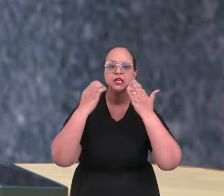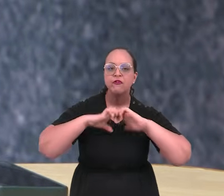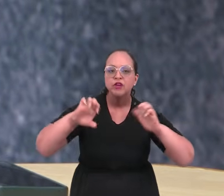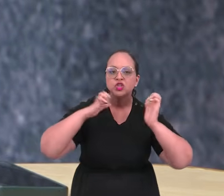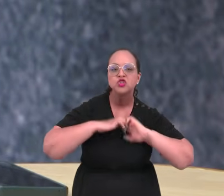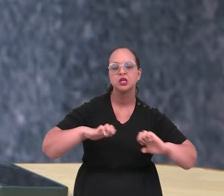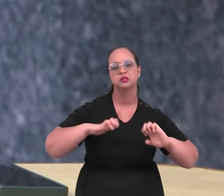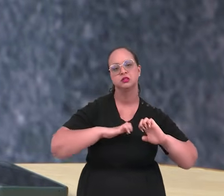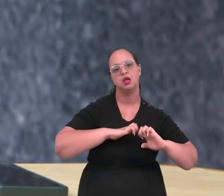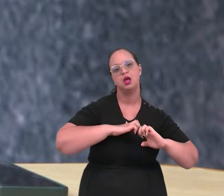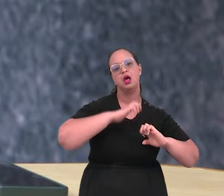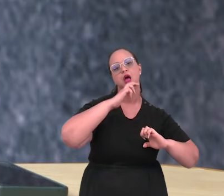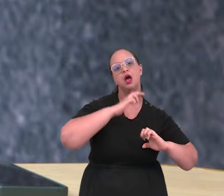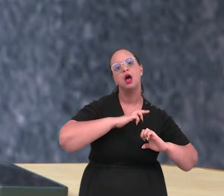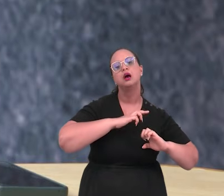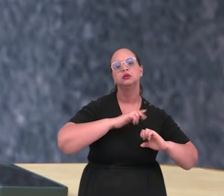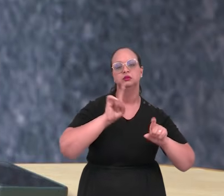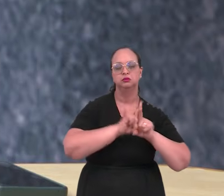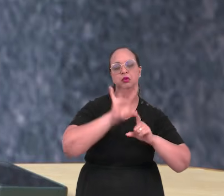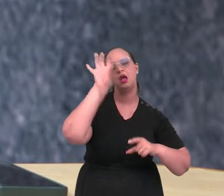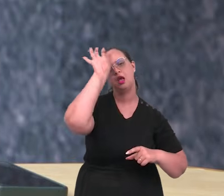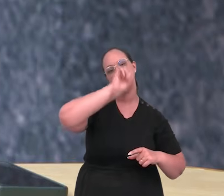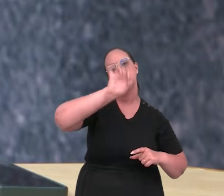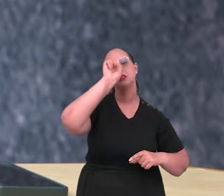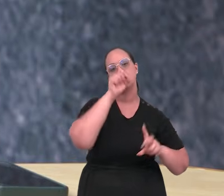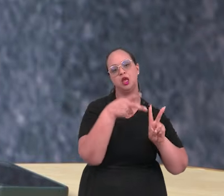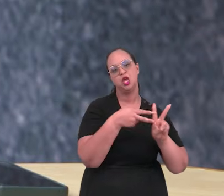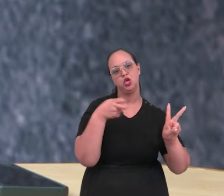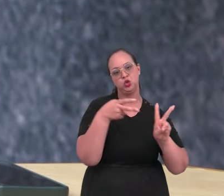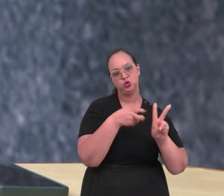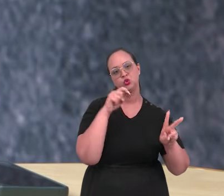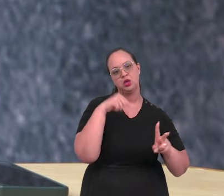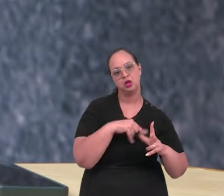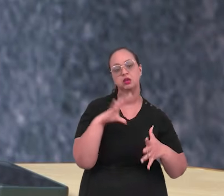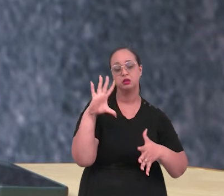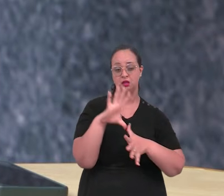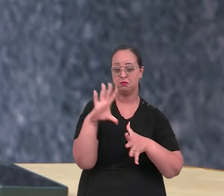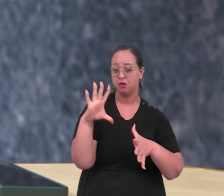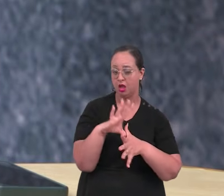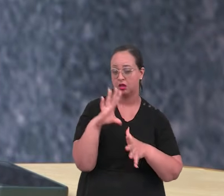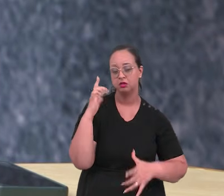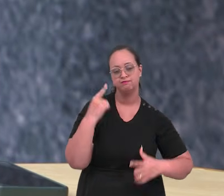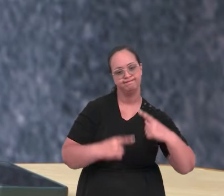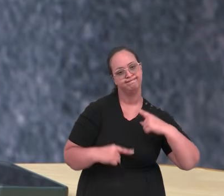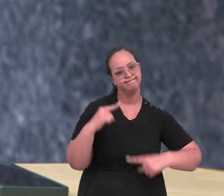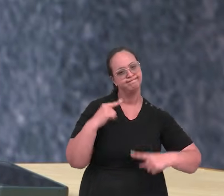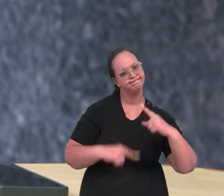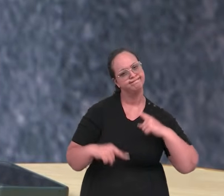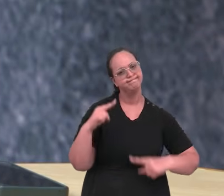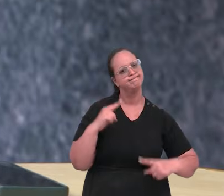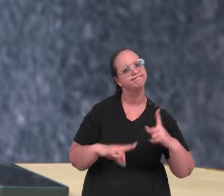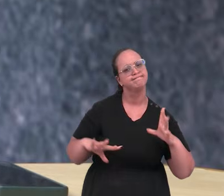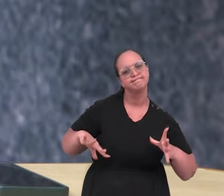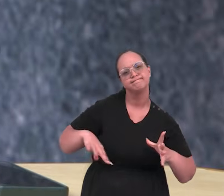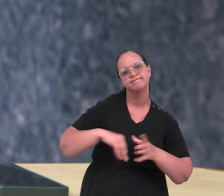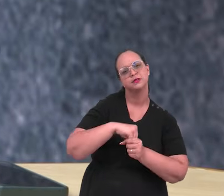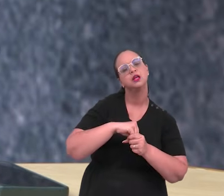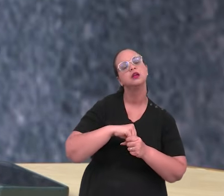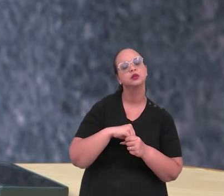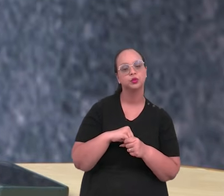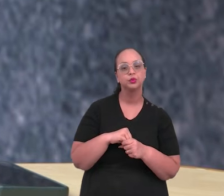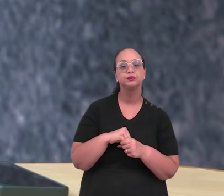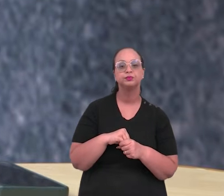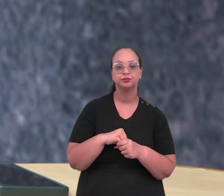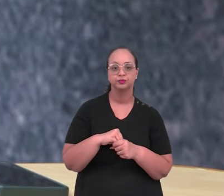evangelizar, catequizar os índios aqui na América. É um processo muito discutido historicamente, claro que dentro dos limites que o nosso